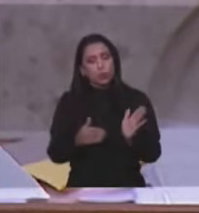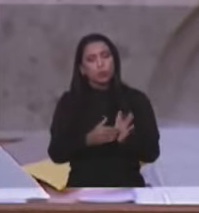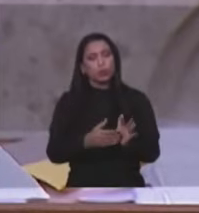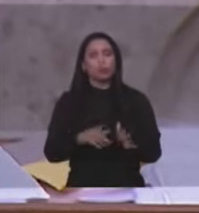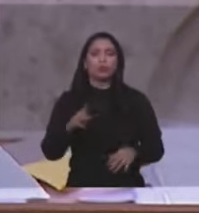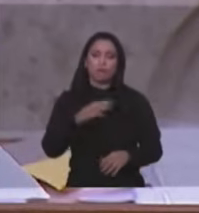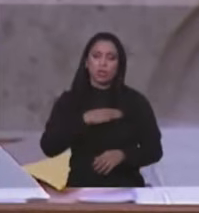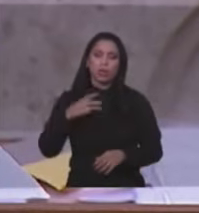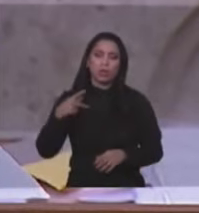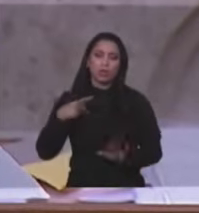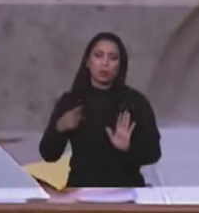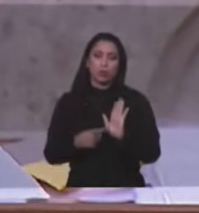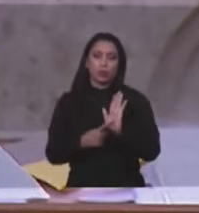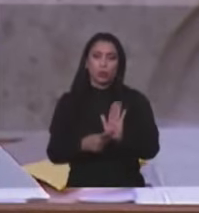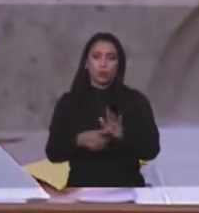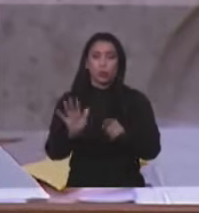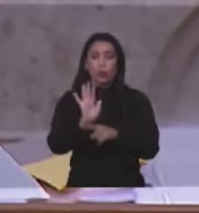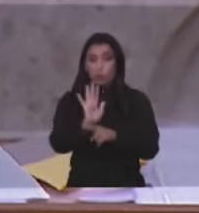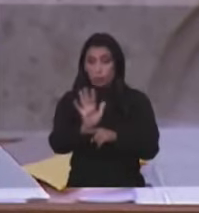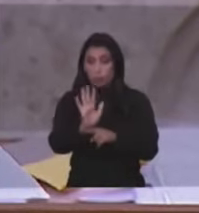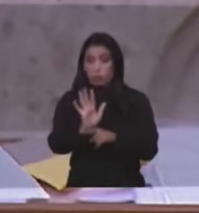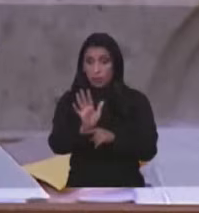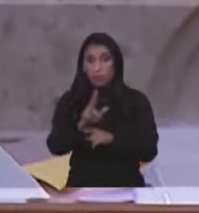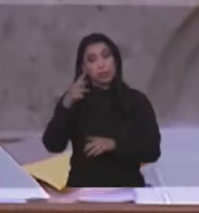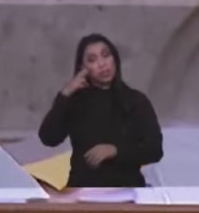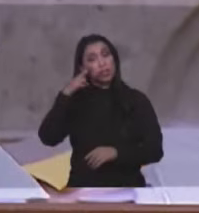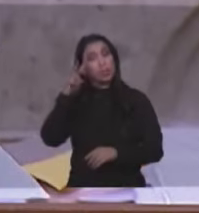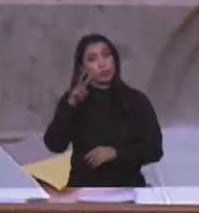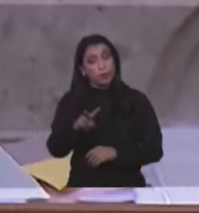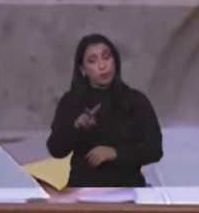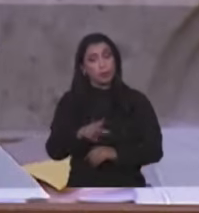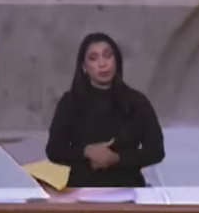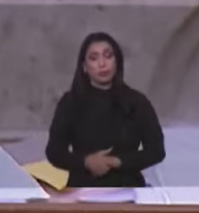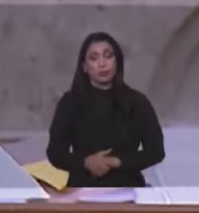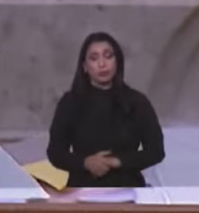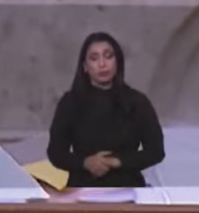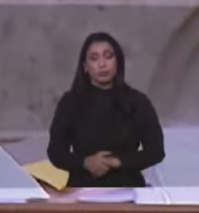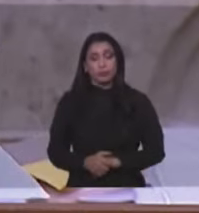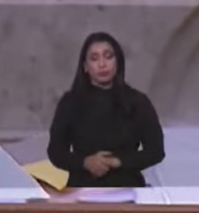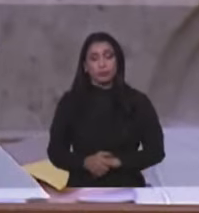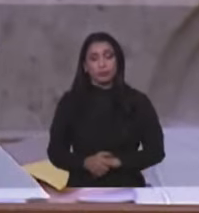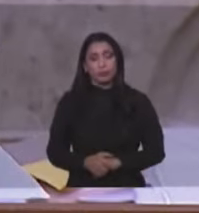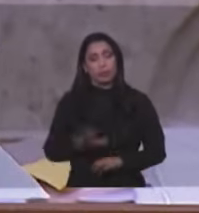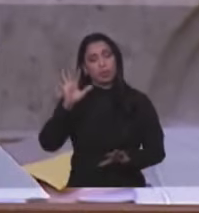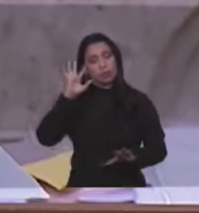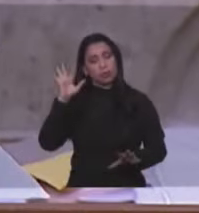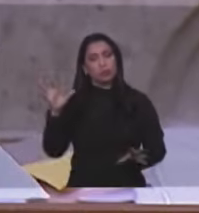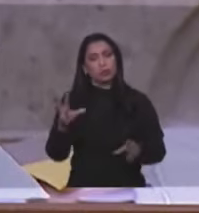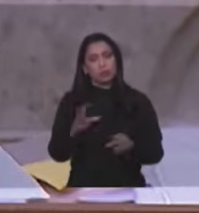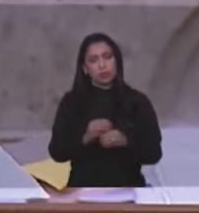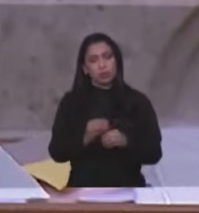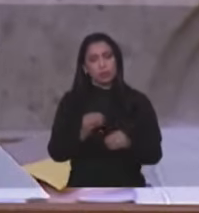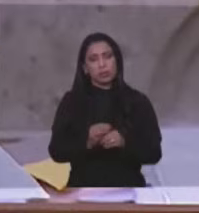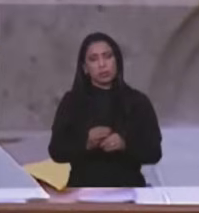de gravidez relatora do processo a magistrada está com isso manifestação que a criminalização da conduta de interromper voluntariamente